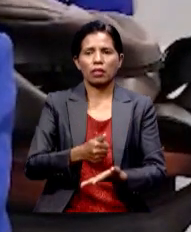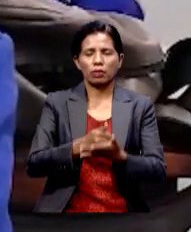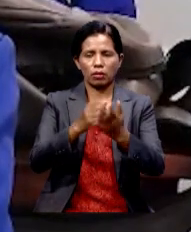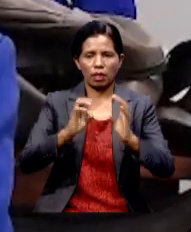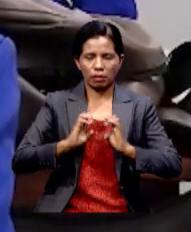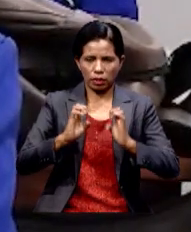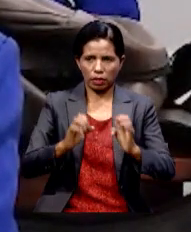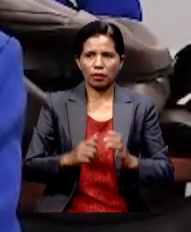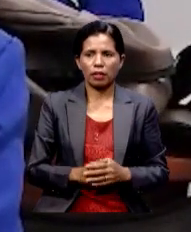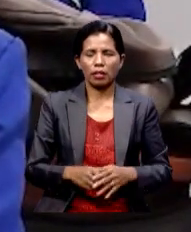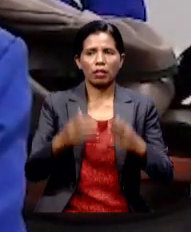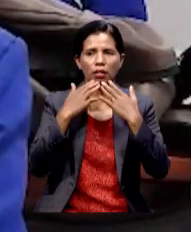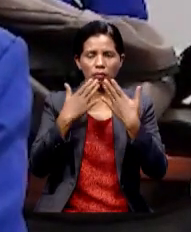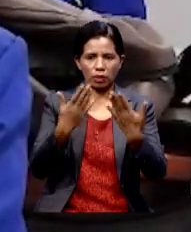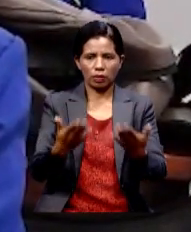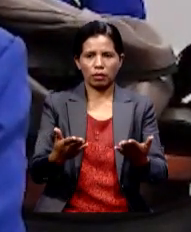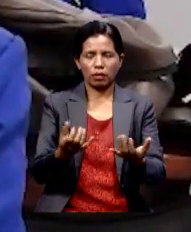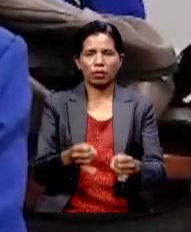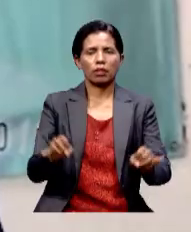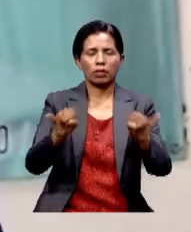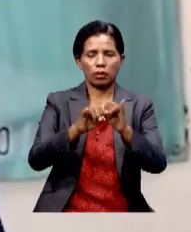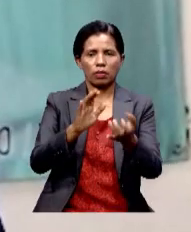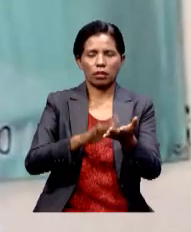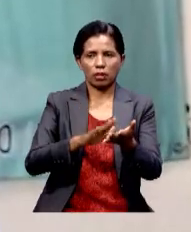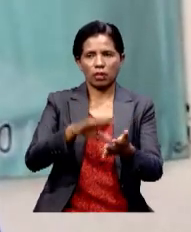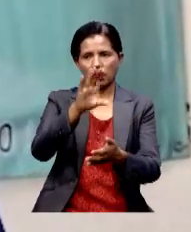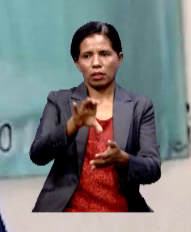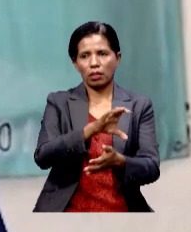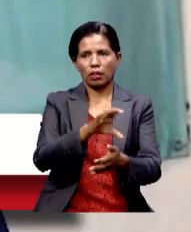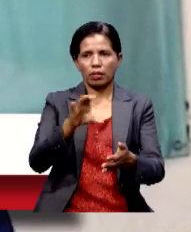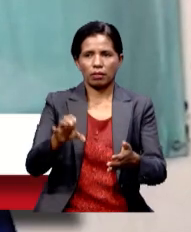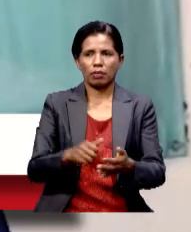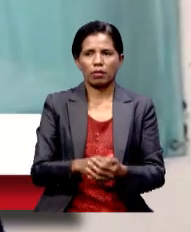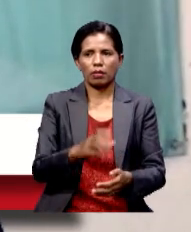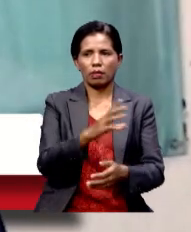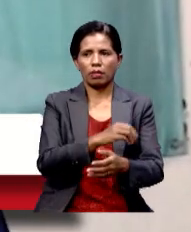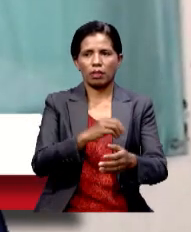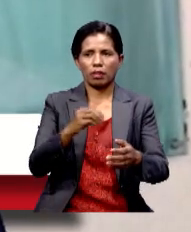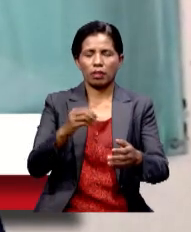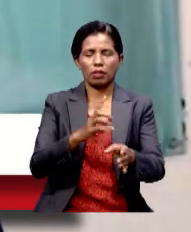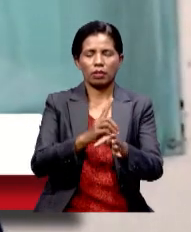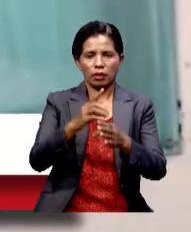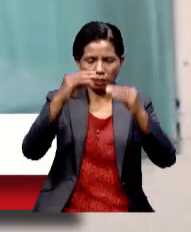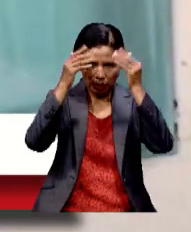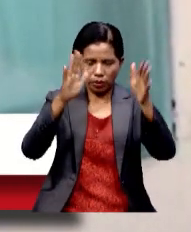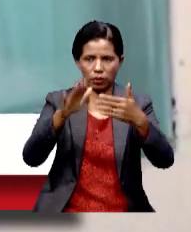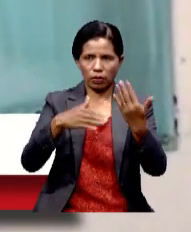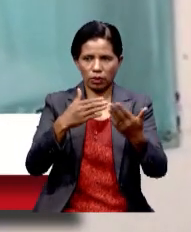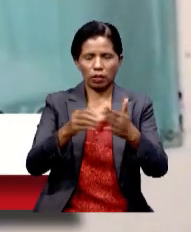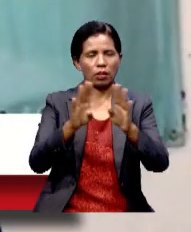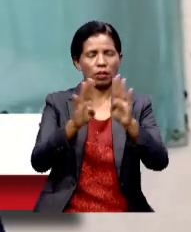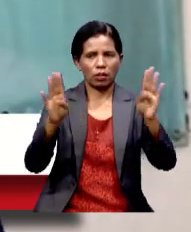emergência. Agradecer ba instituto, nomos magnífico reitor, no corpo docente ser outro, de belo que